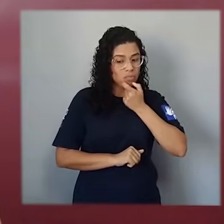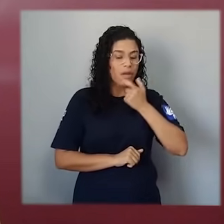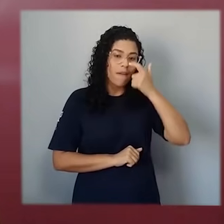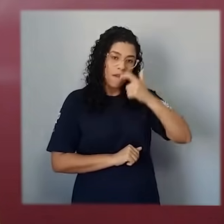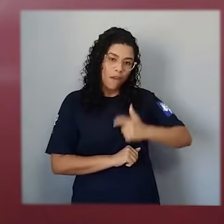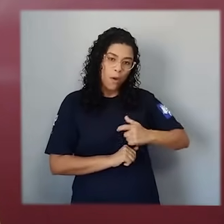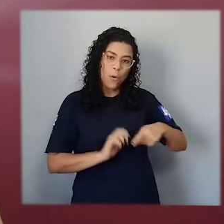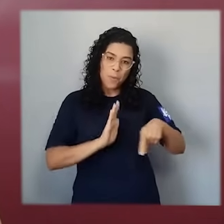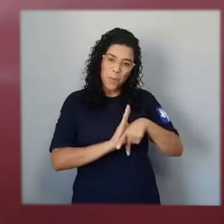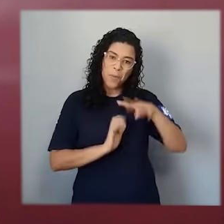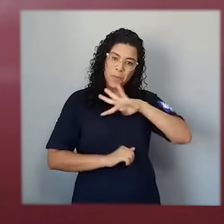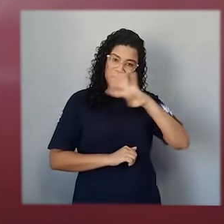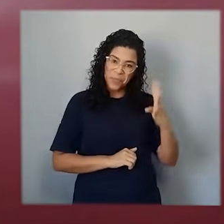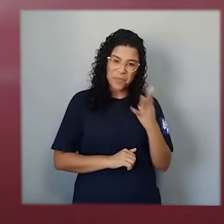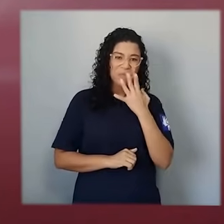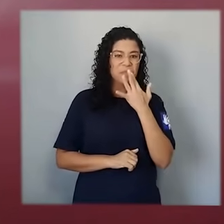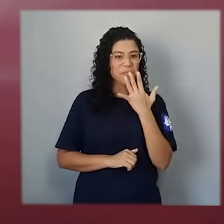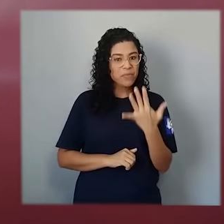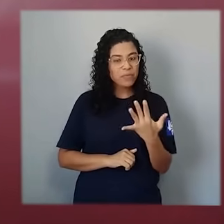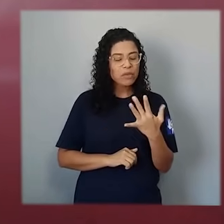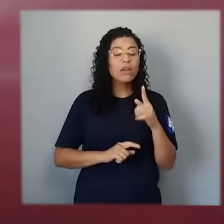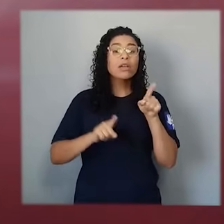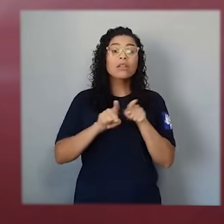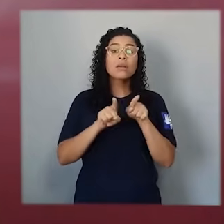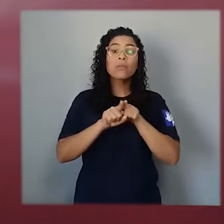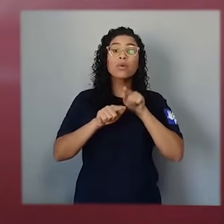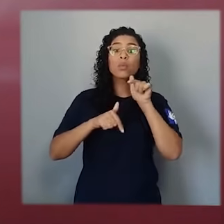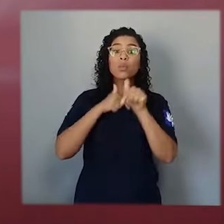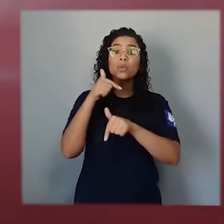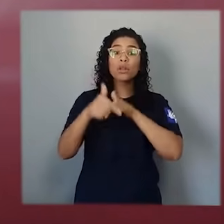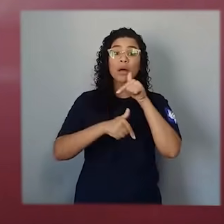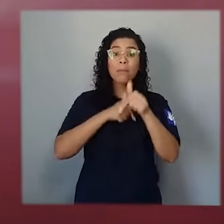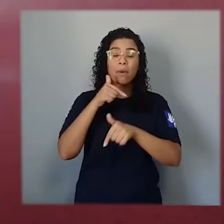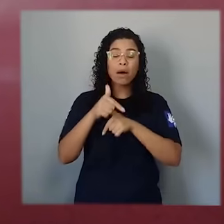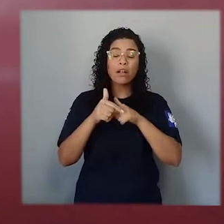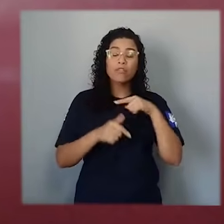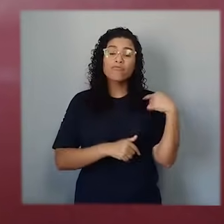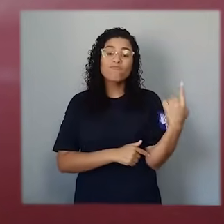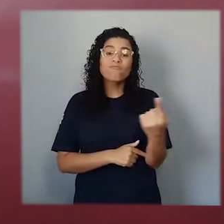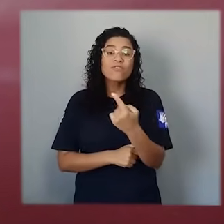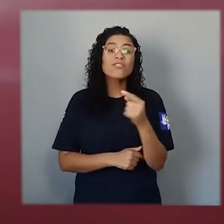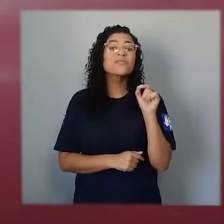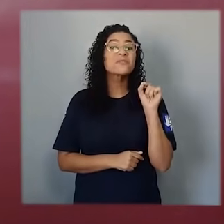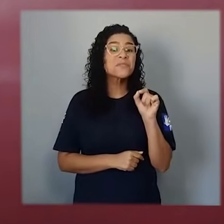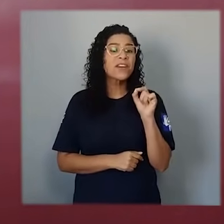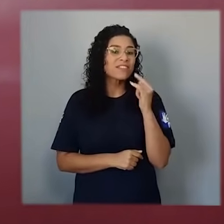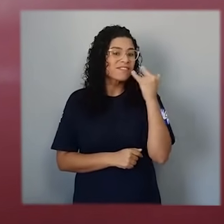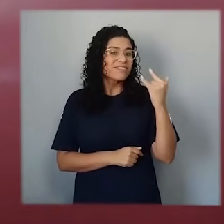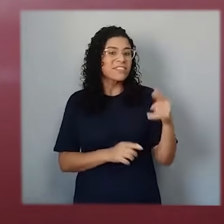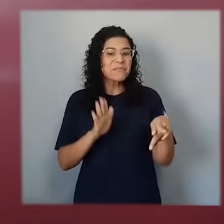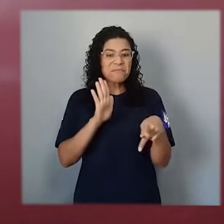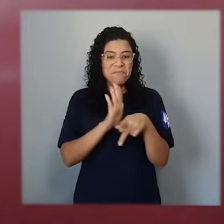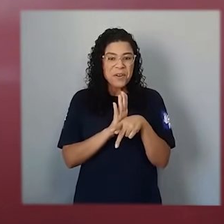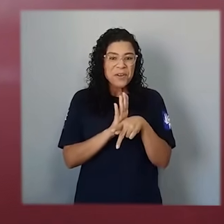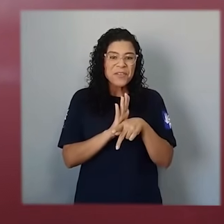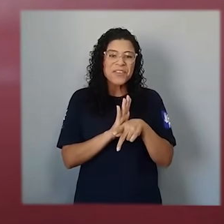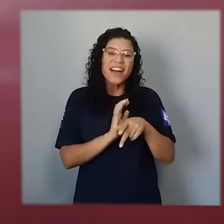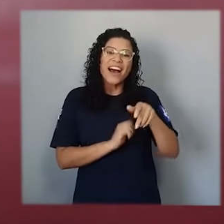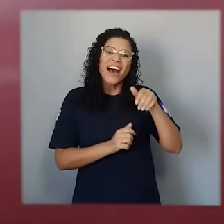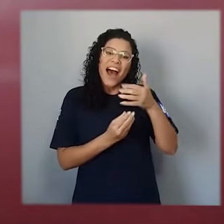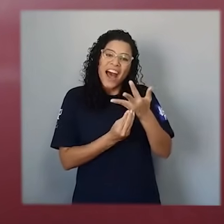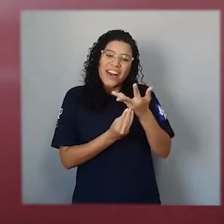Eu Sou um Arco-Íris, e os trabalhos que vocês se inspiraram na nossa artista